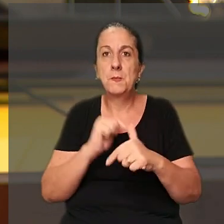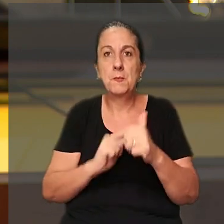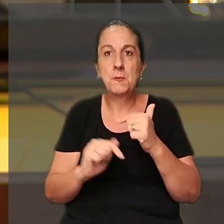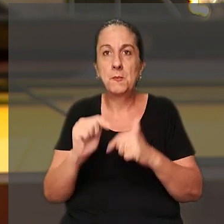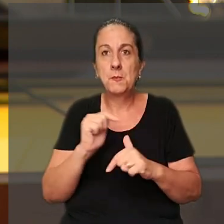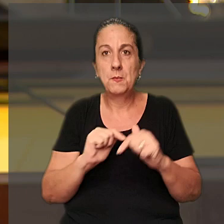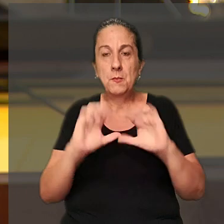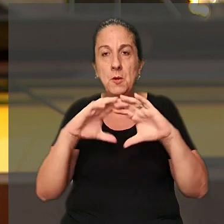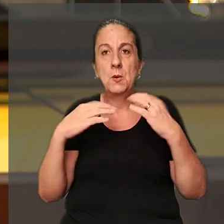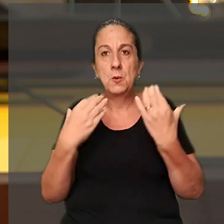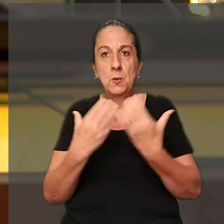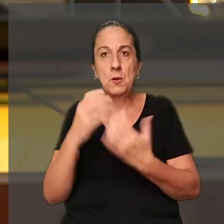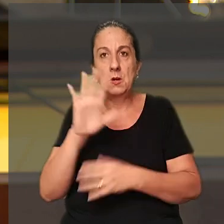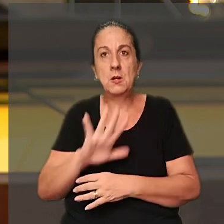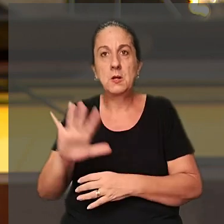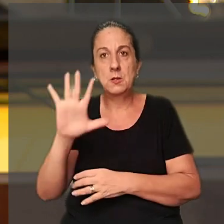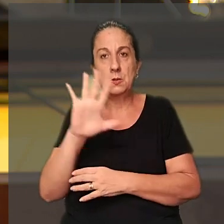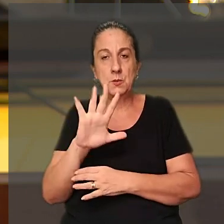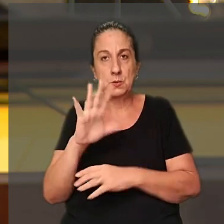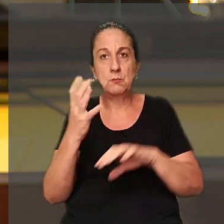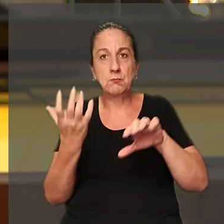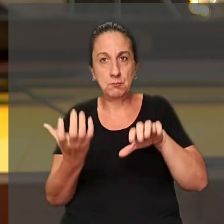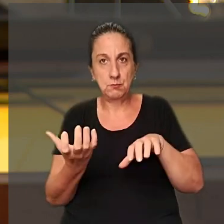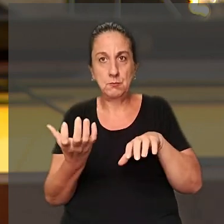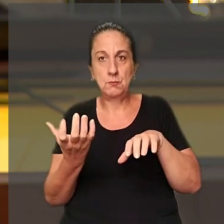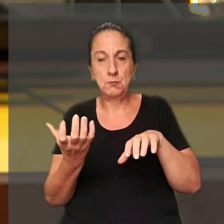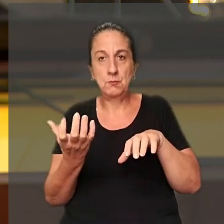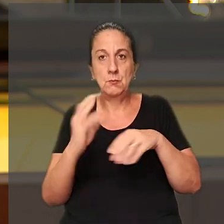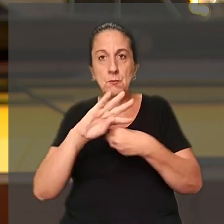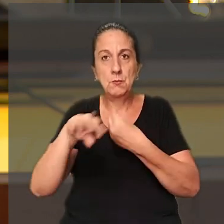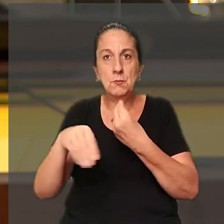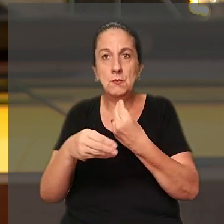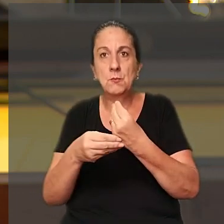trabalhar no Congresso Nacional para incluir